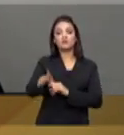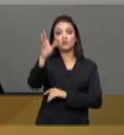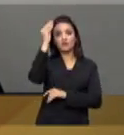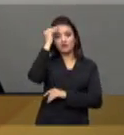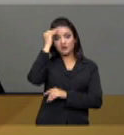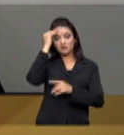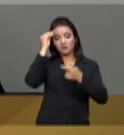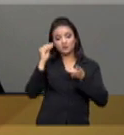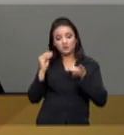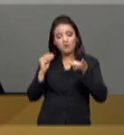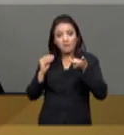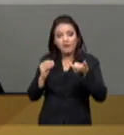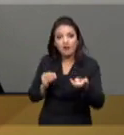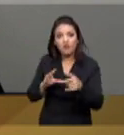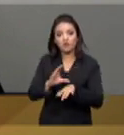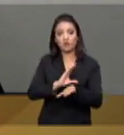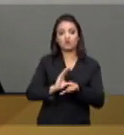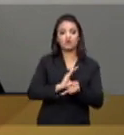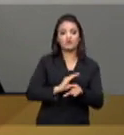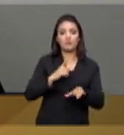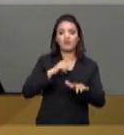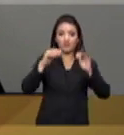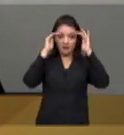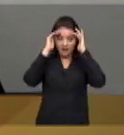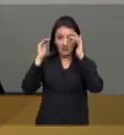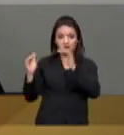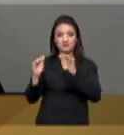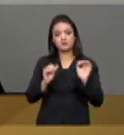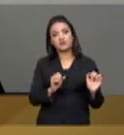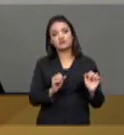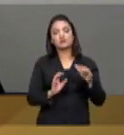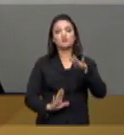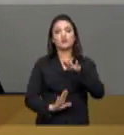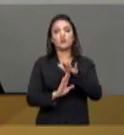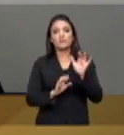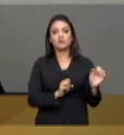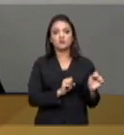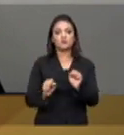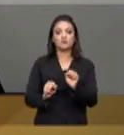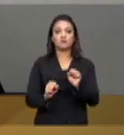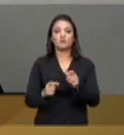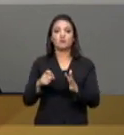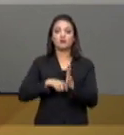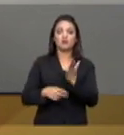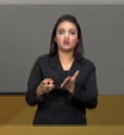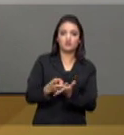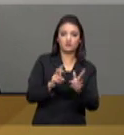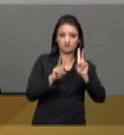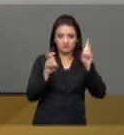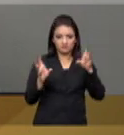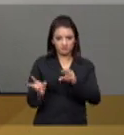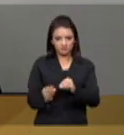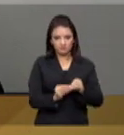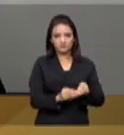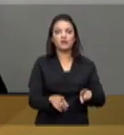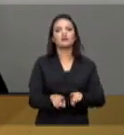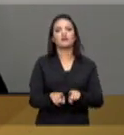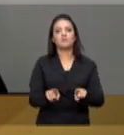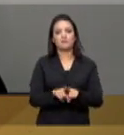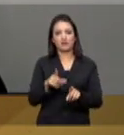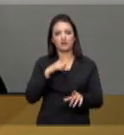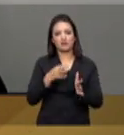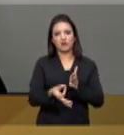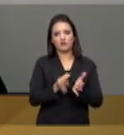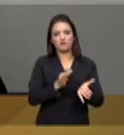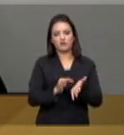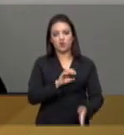expressão constitucional para se respeitar os limites do poder tributário do Estado. Fecho aspas, isto também está a folhas